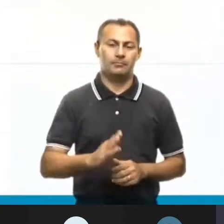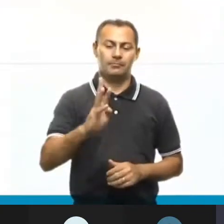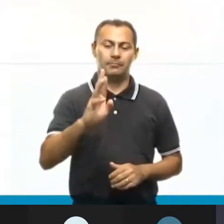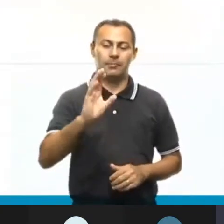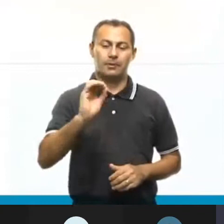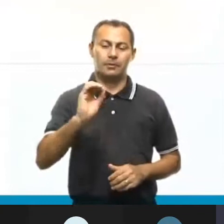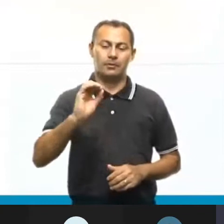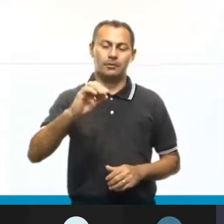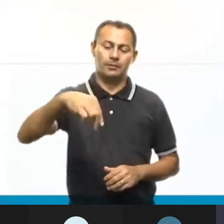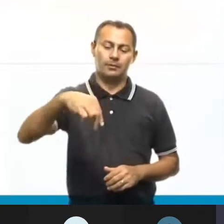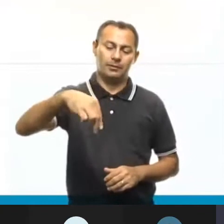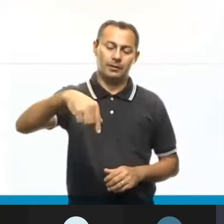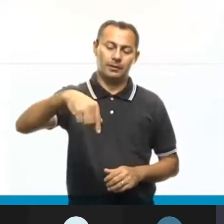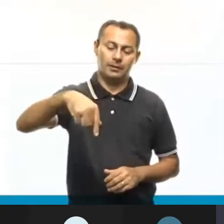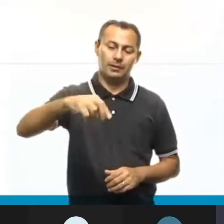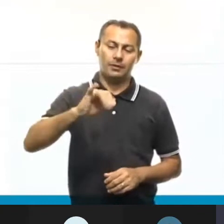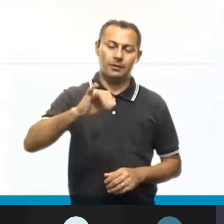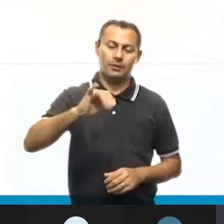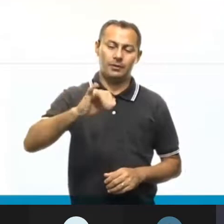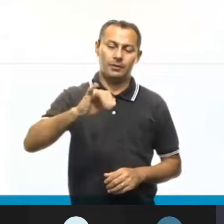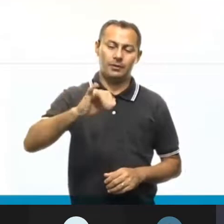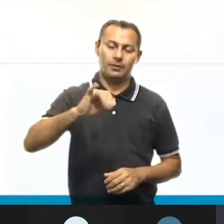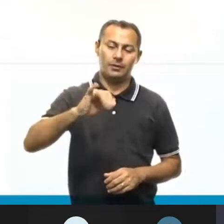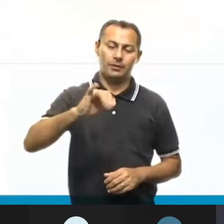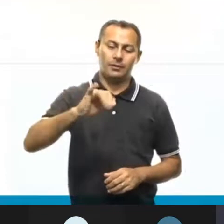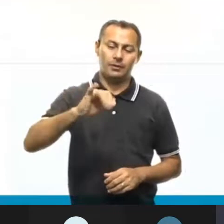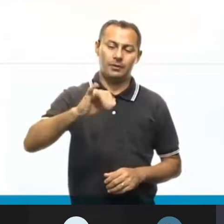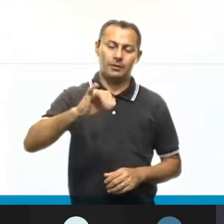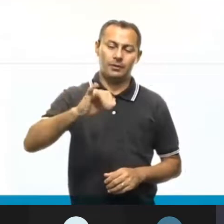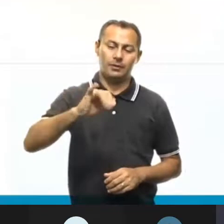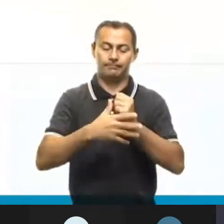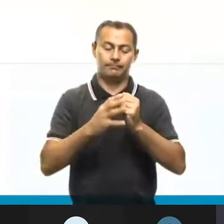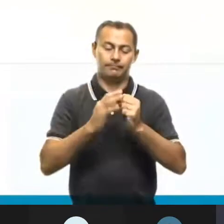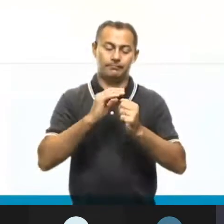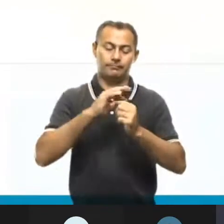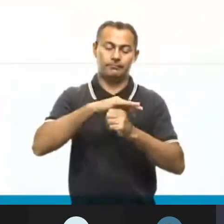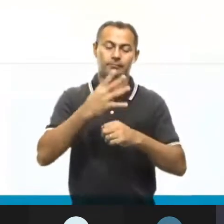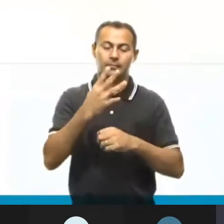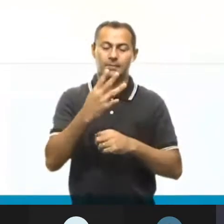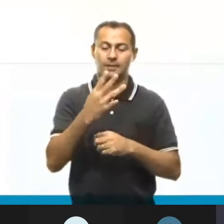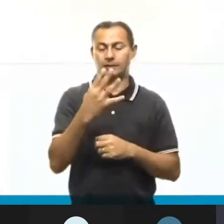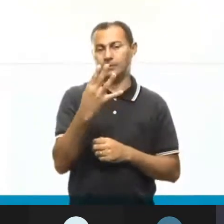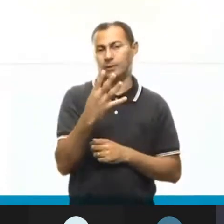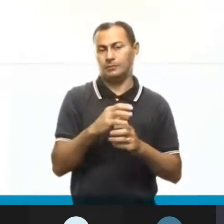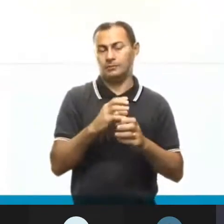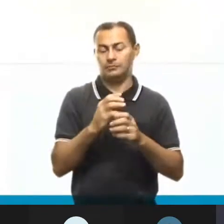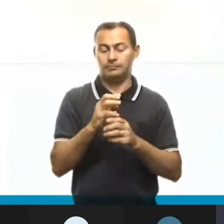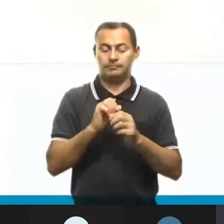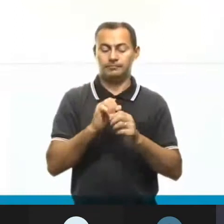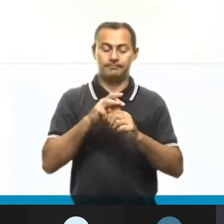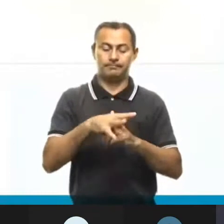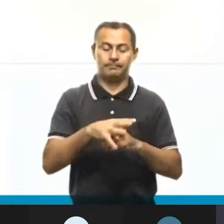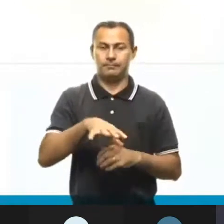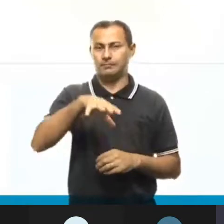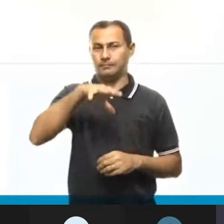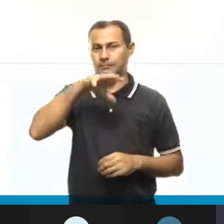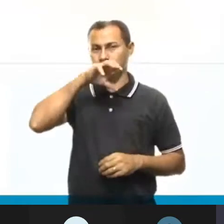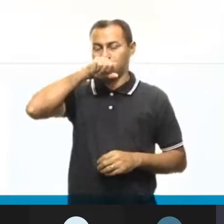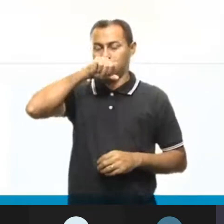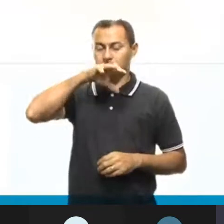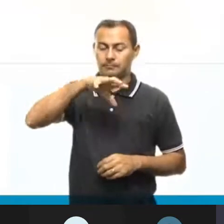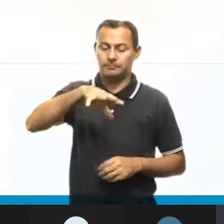bronquíolos, geralmente, eles acabam aí depois se ramificando e se ramificam aí em 3 a 4 bronquíolos